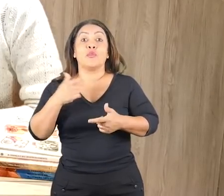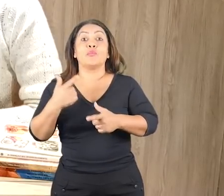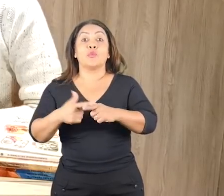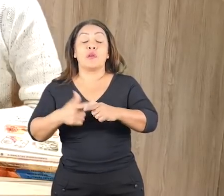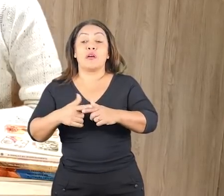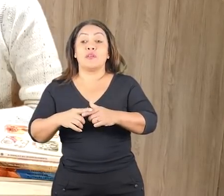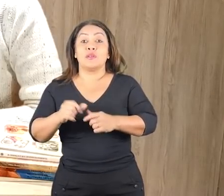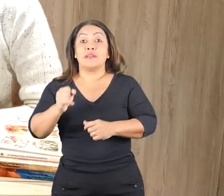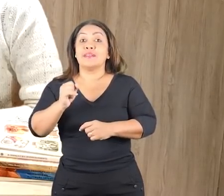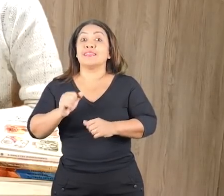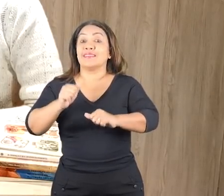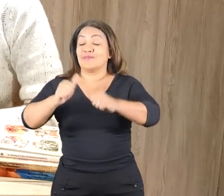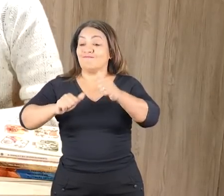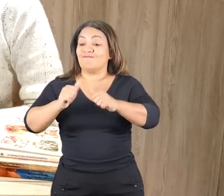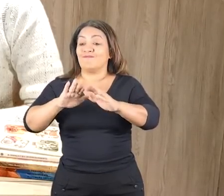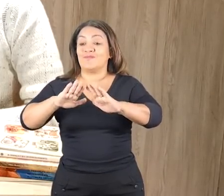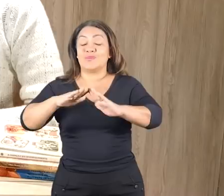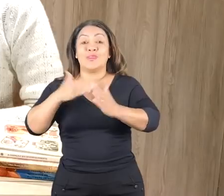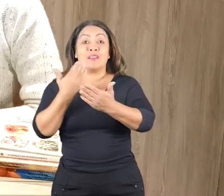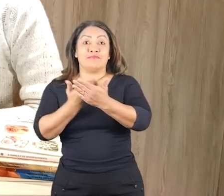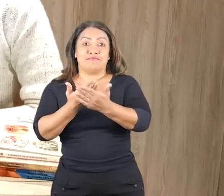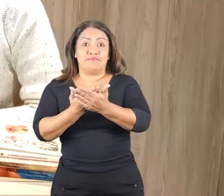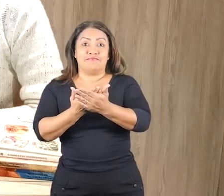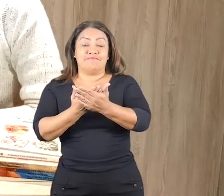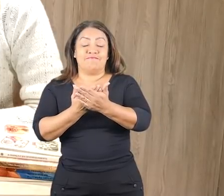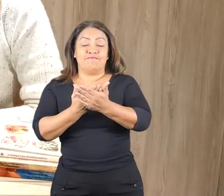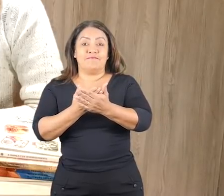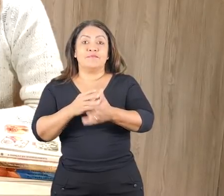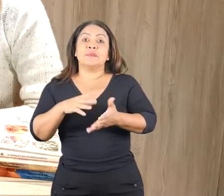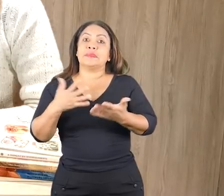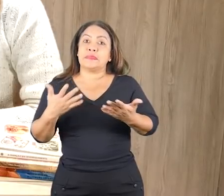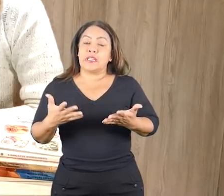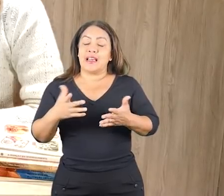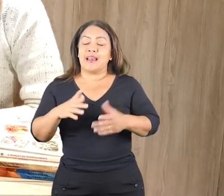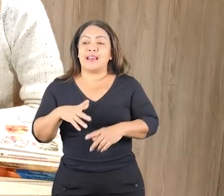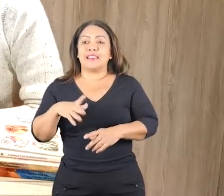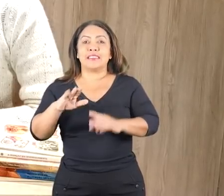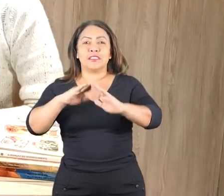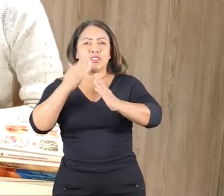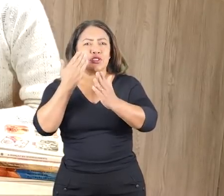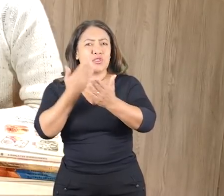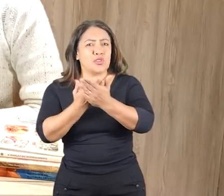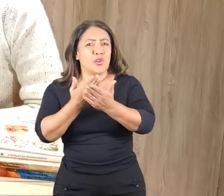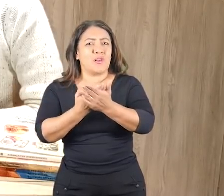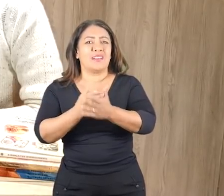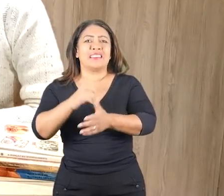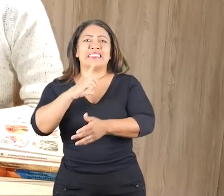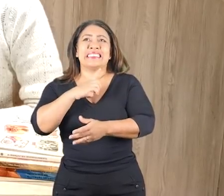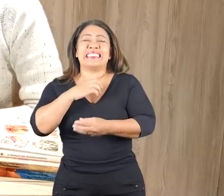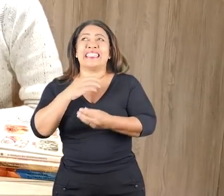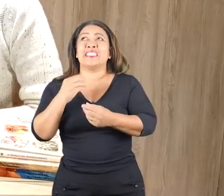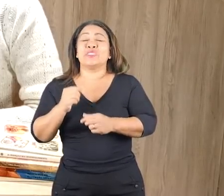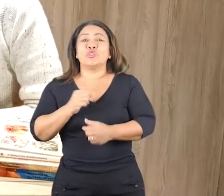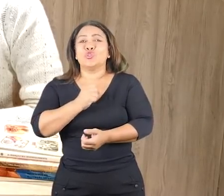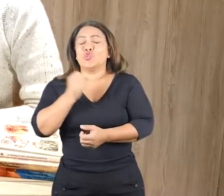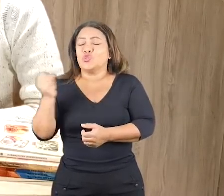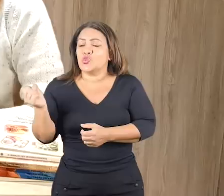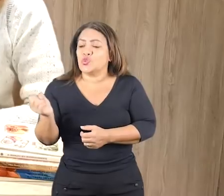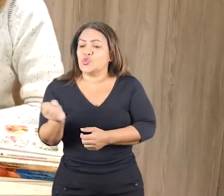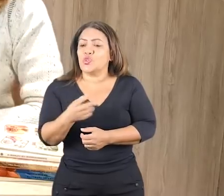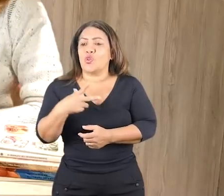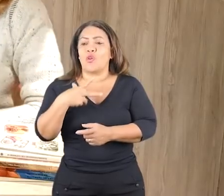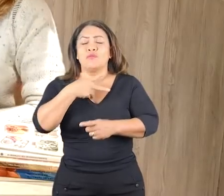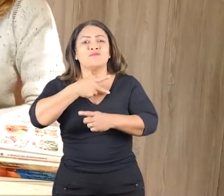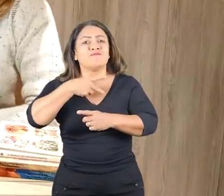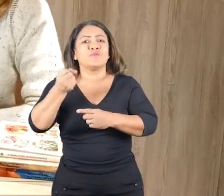as escolas hoje enfrentam um grande desafio de encontrar novos mecanismos